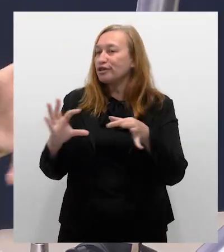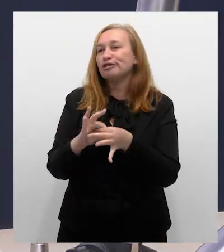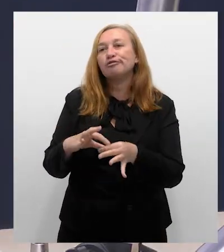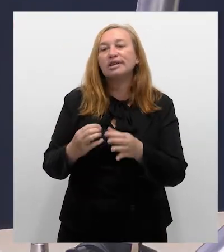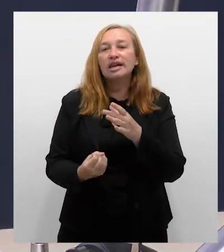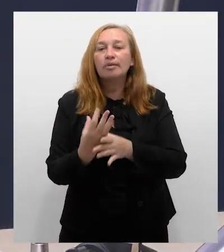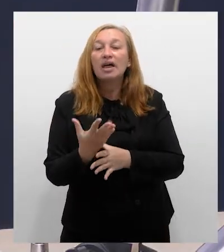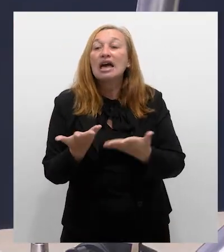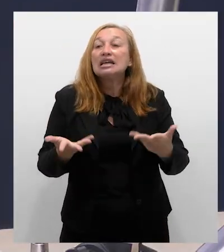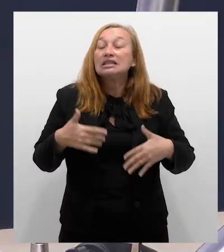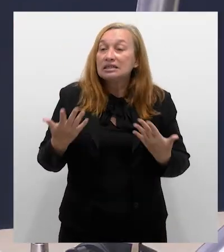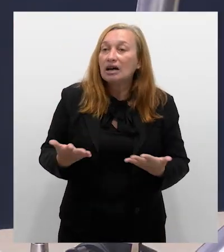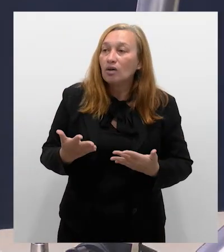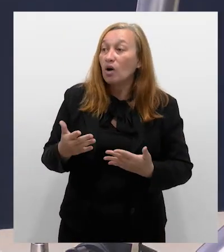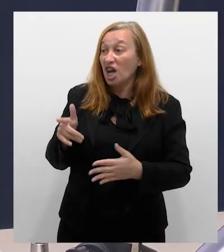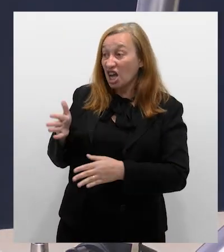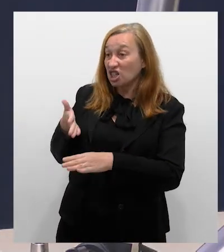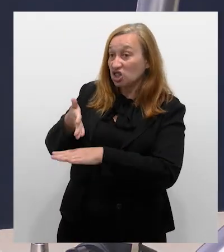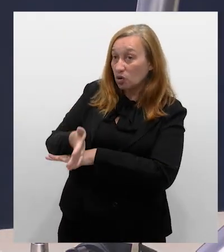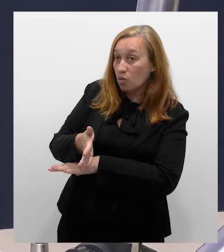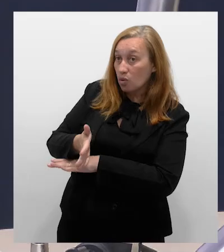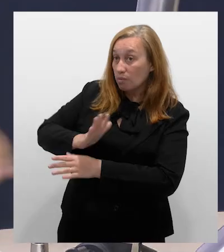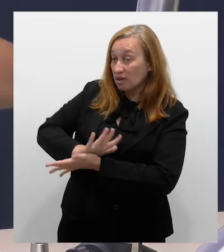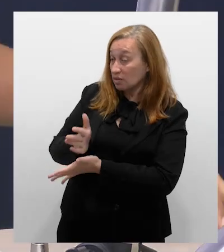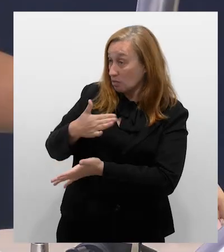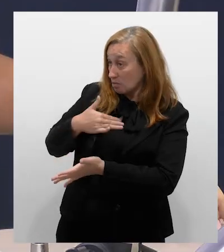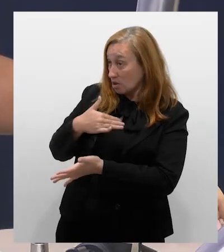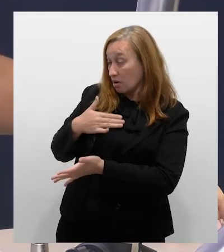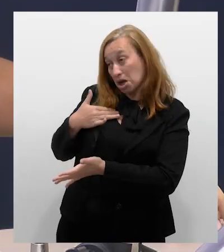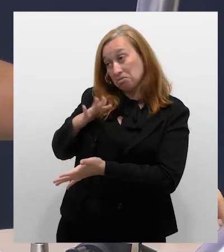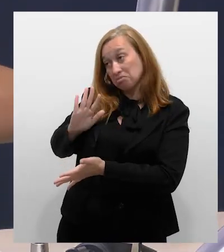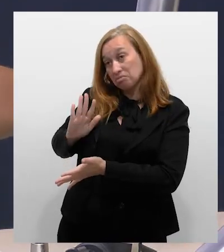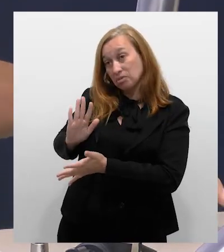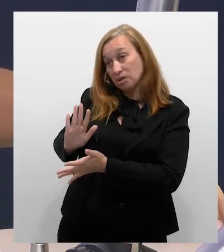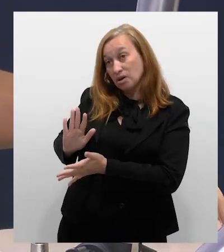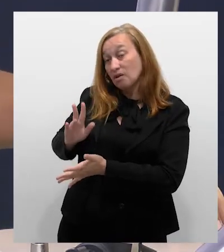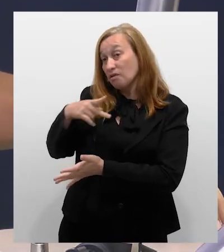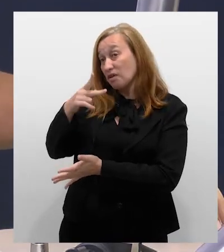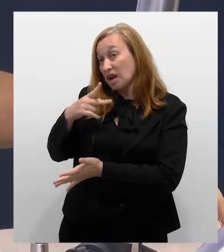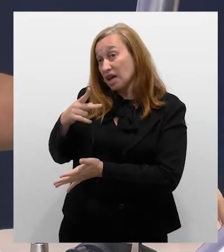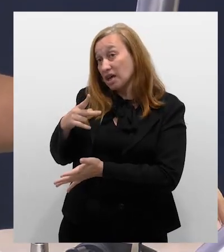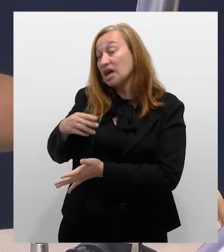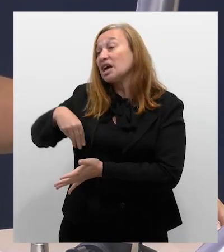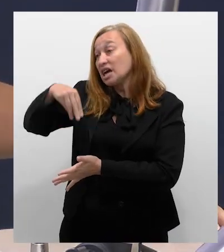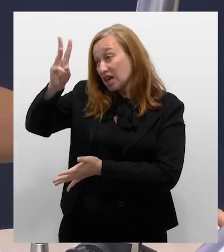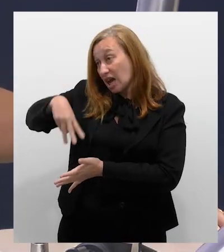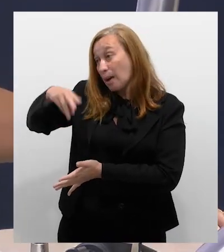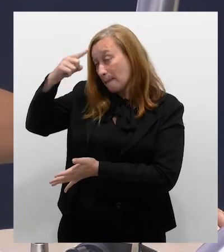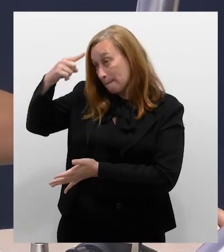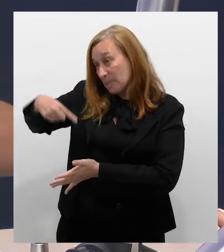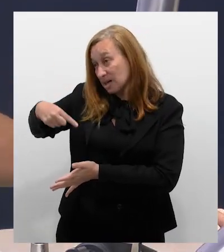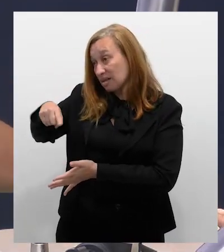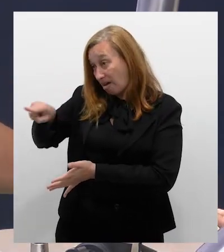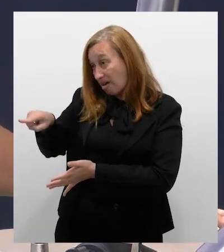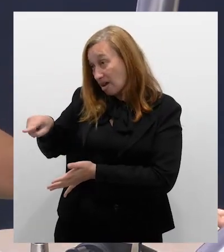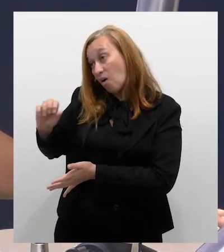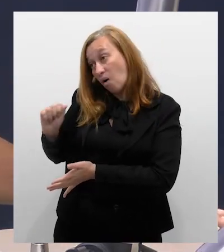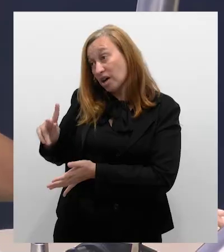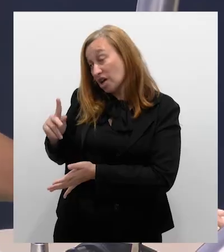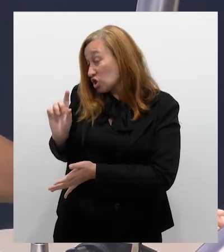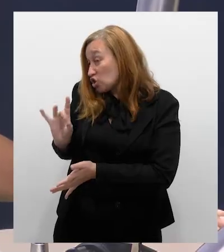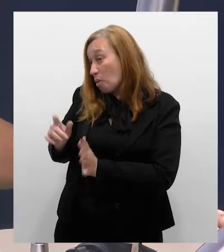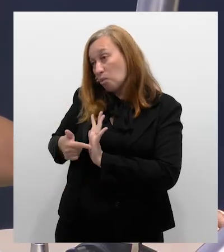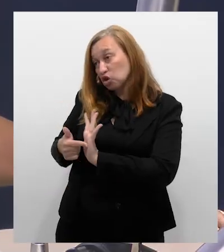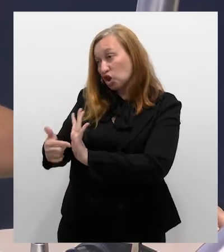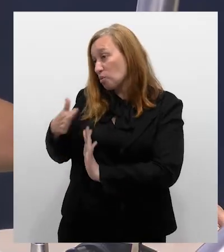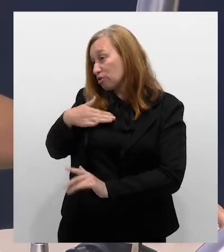Ali a gente criou uma conexão. Então o cara que chegou ali sendo preconceituoso comigo, eu relevei. Eu falei, quem manda aqui no ambiente? É ele?